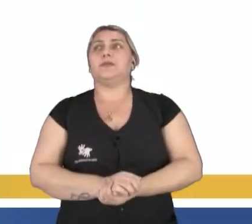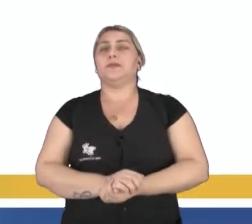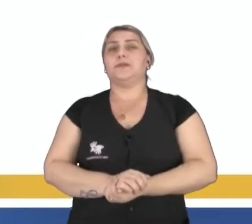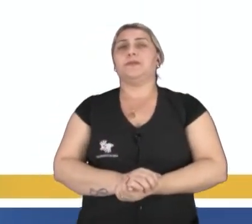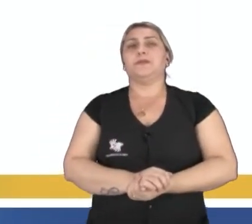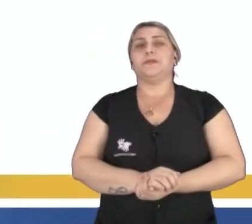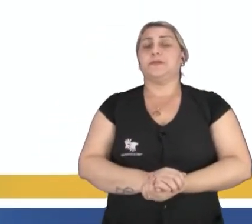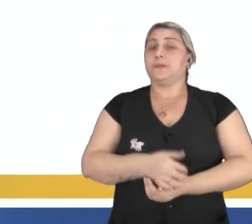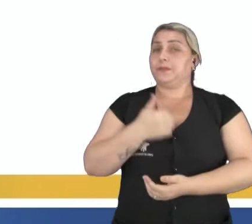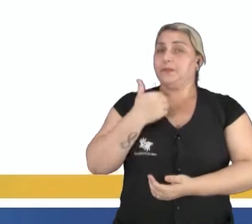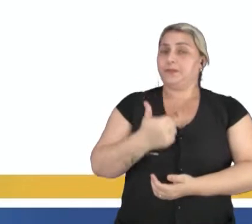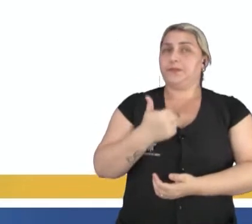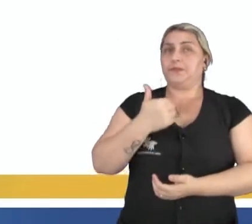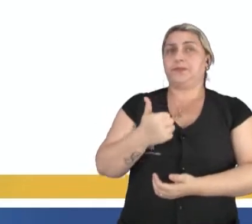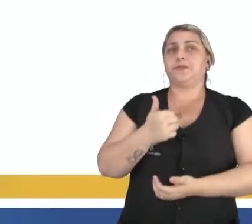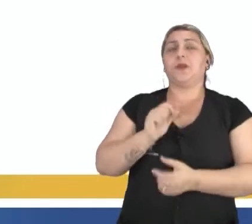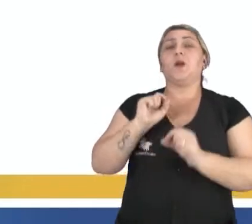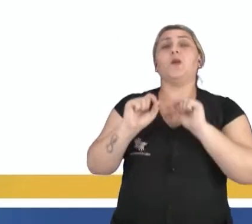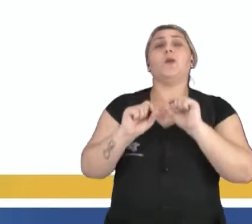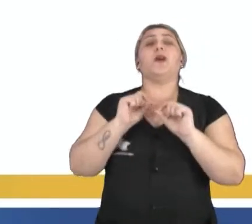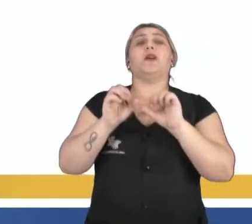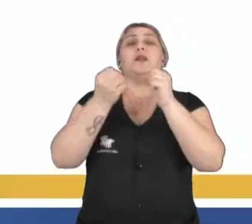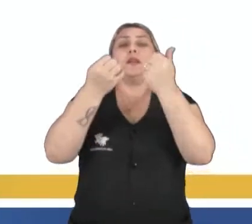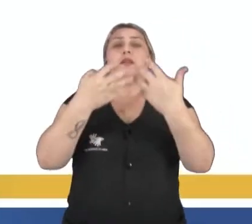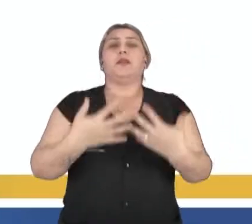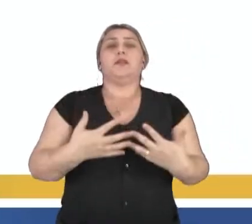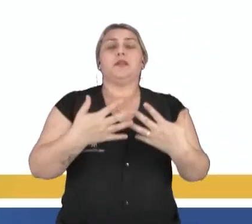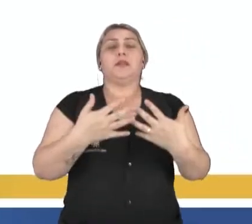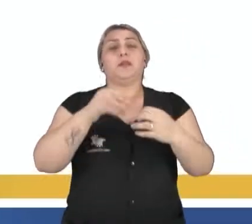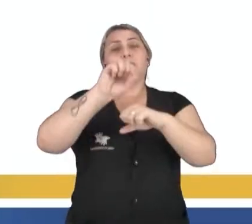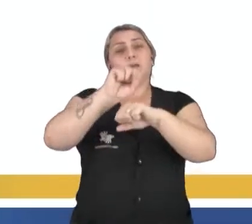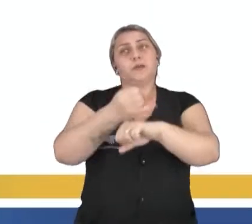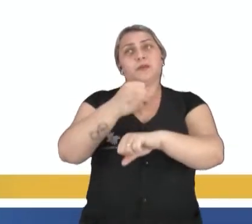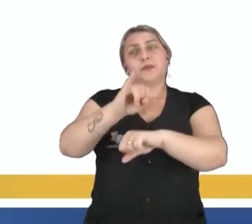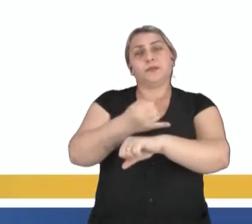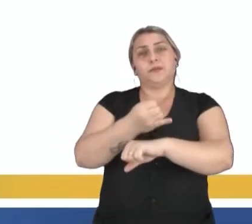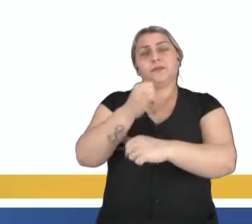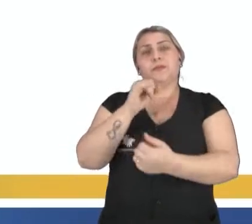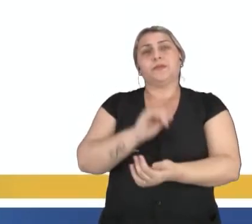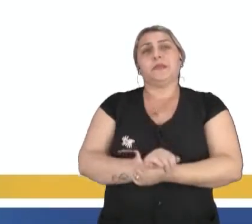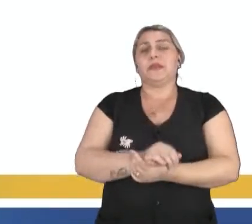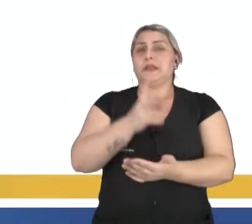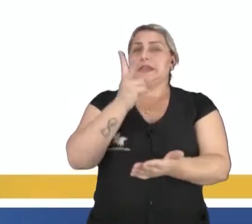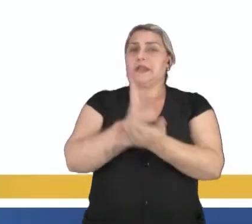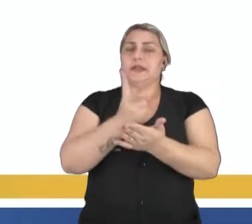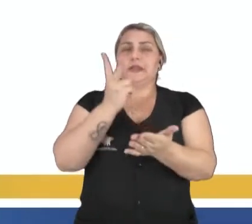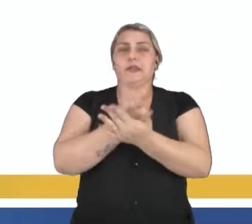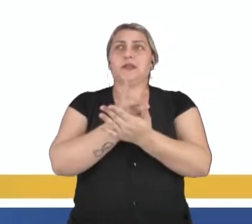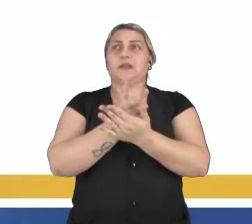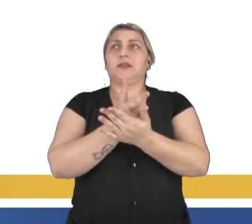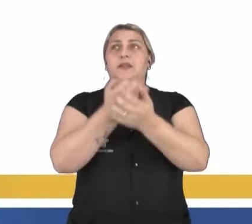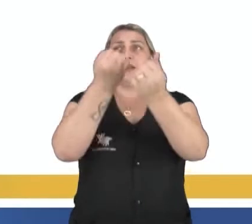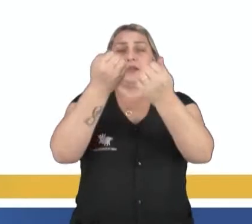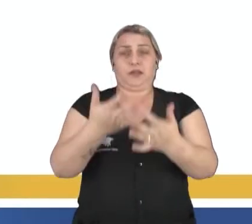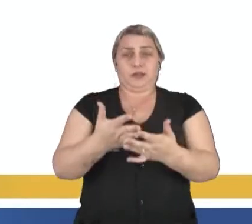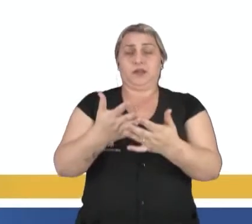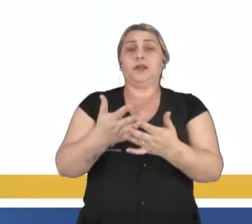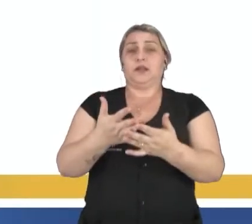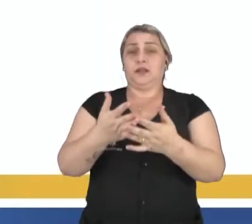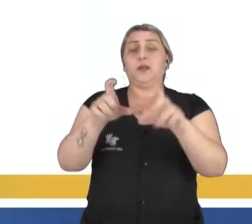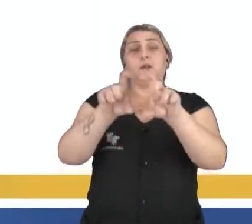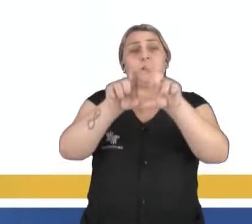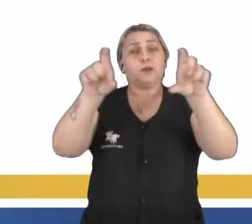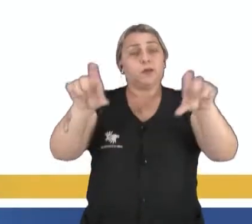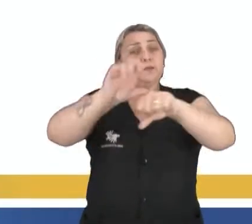oração, tá bom? Então, o que ele está revelando aí desse sujeito? Tá? Sempre que for revelando alguma coisa do sujeito da